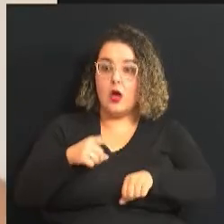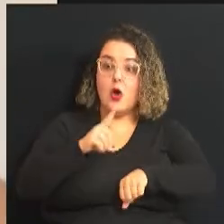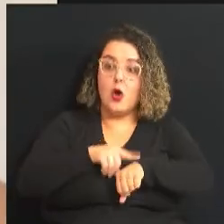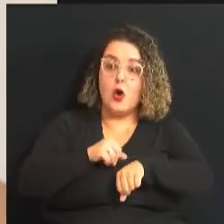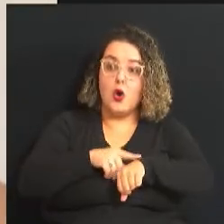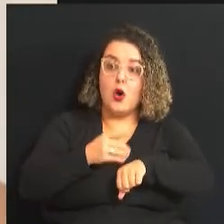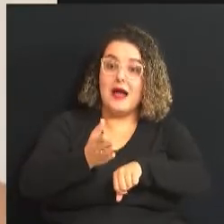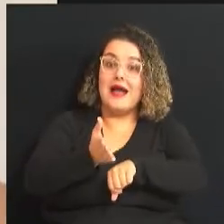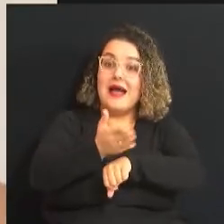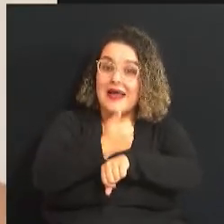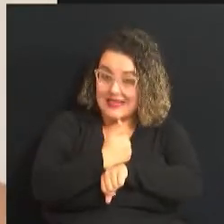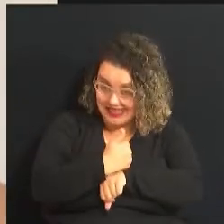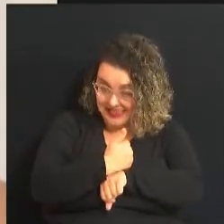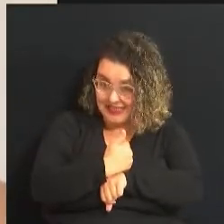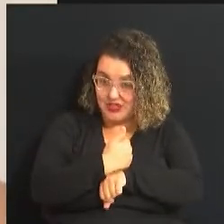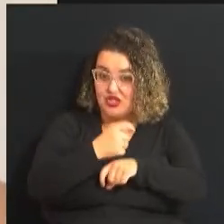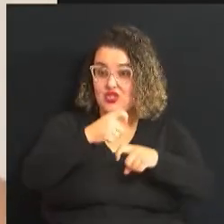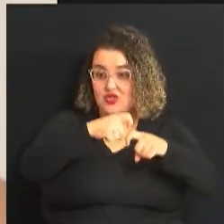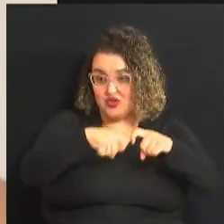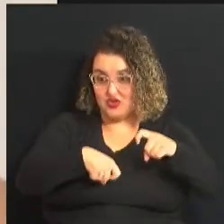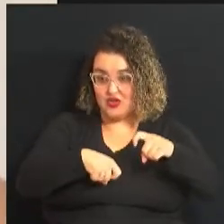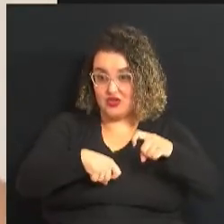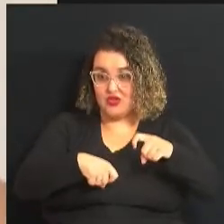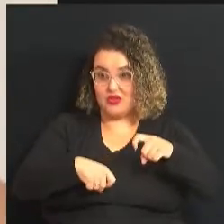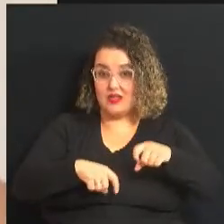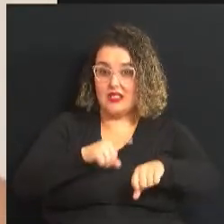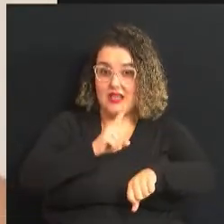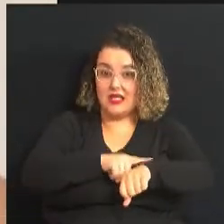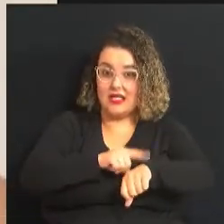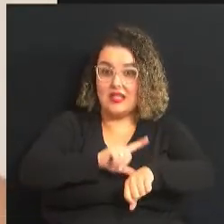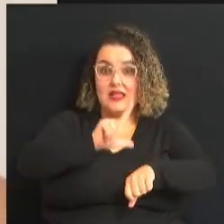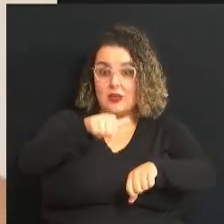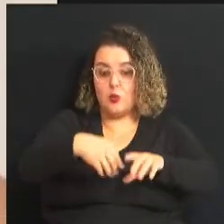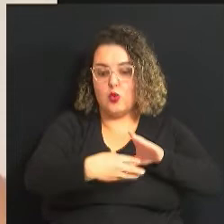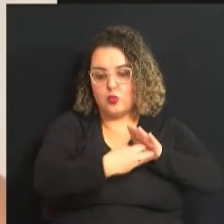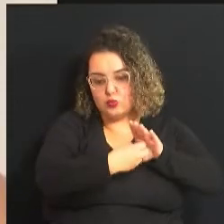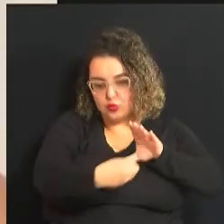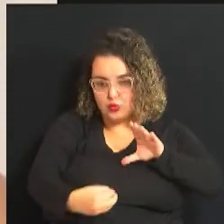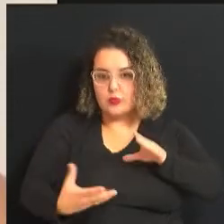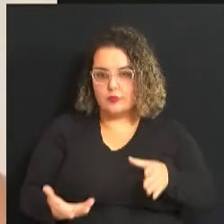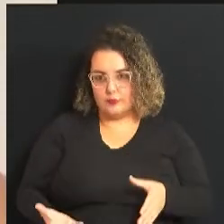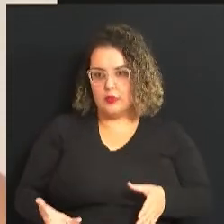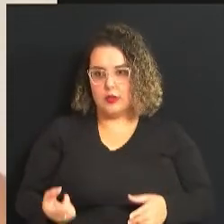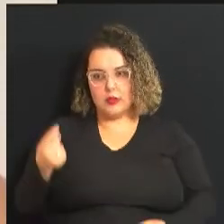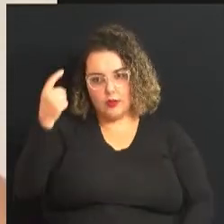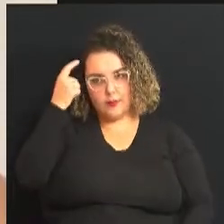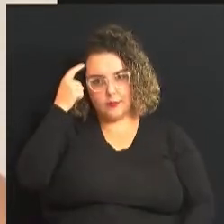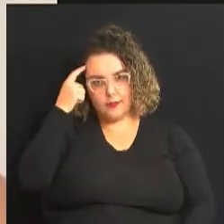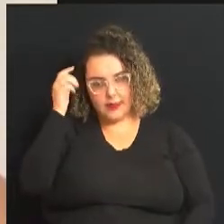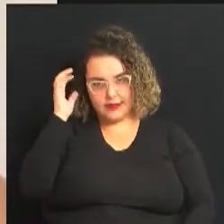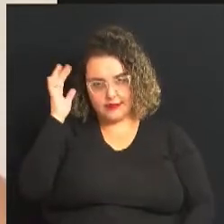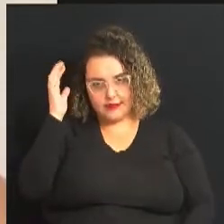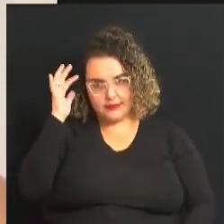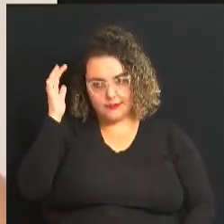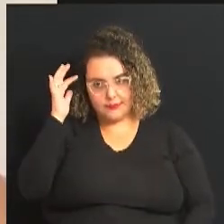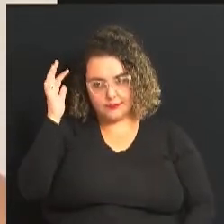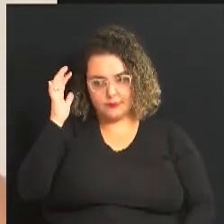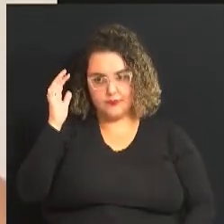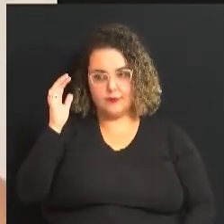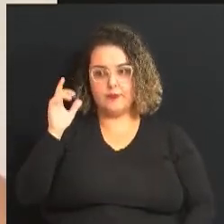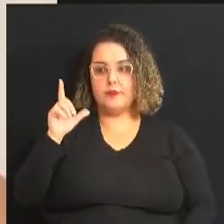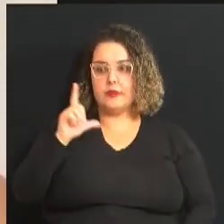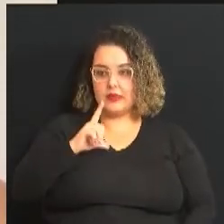da relação e retirado algumas horas depois da relação sexual. Então, você imagina que ela exige